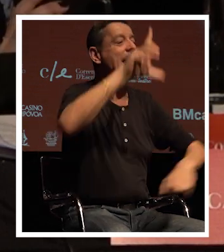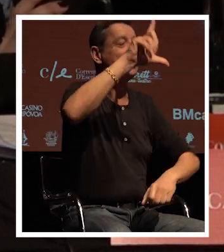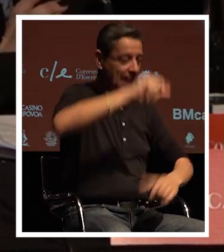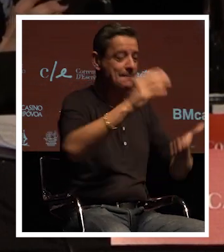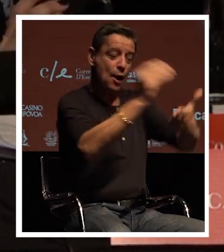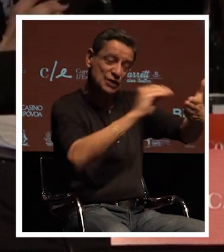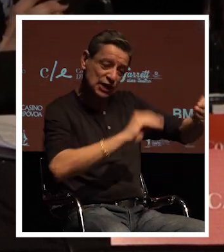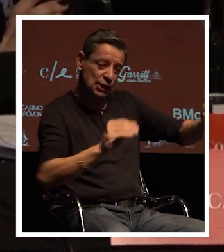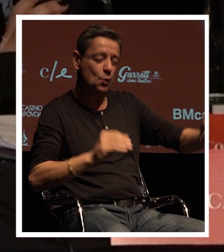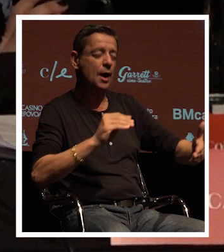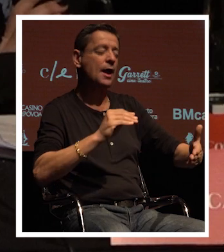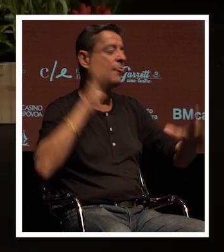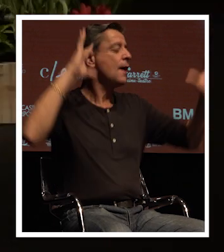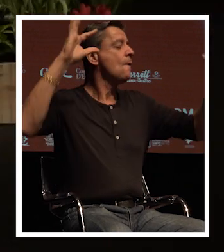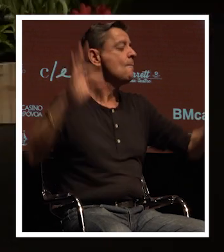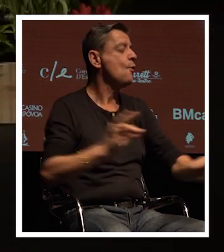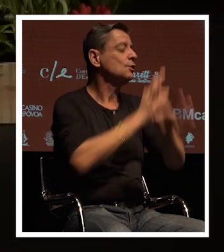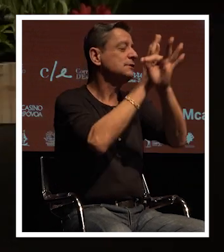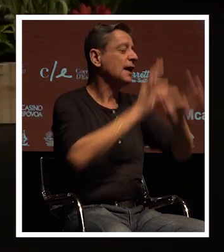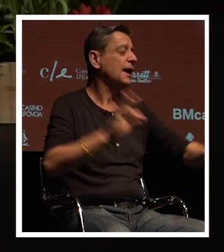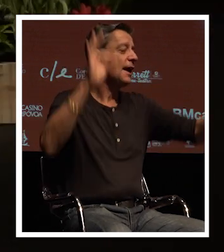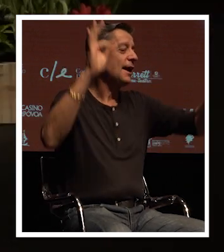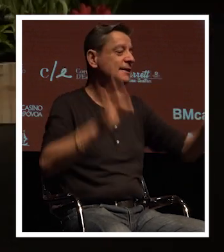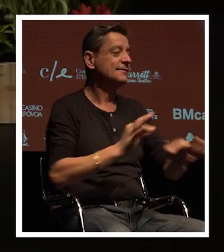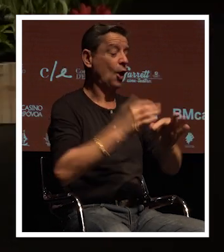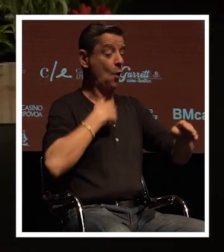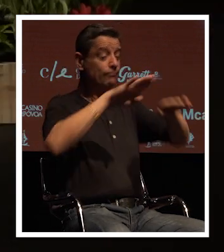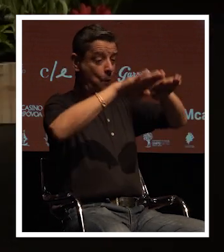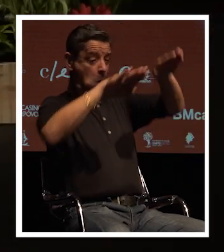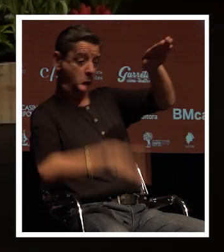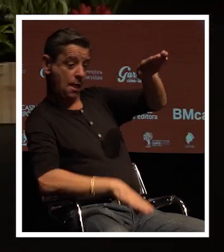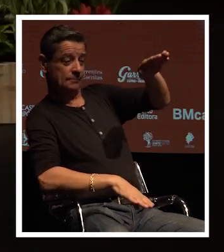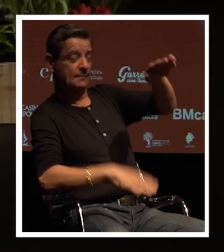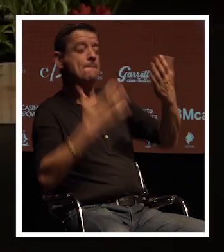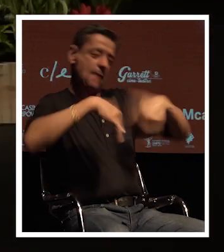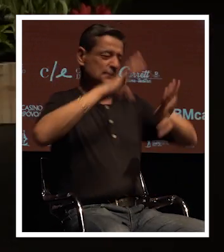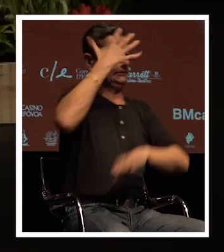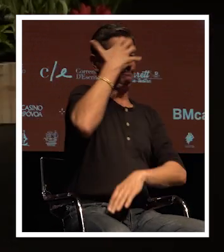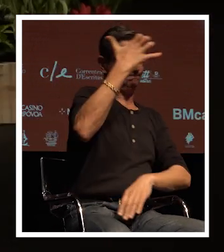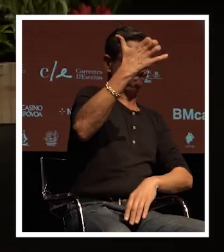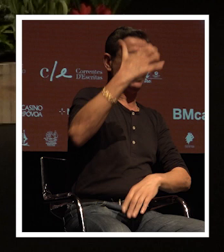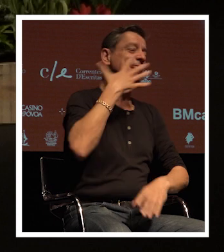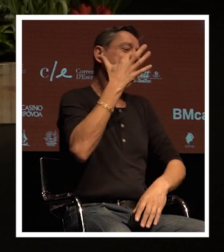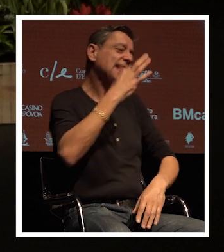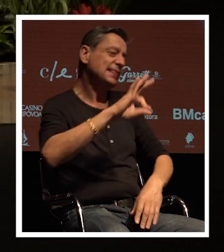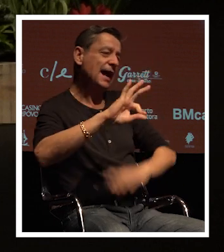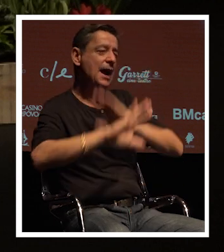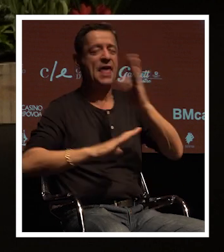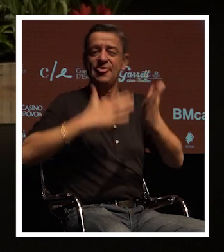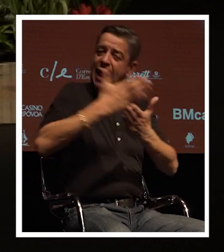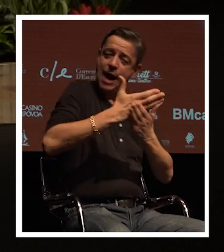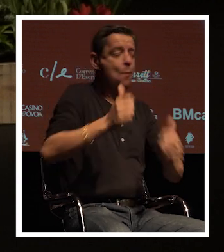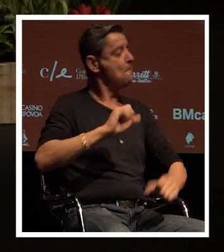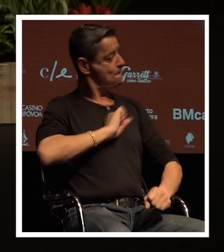um escritor de canções estou em desvantagem bem sei mesmo assim vou tentar dar o meu